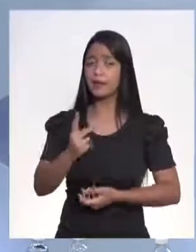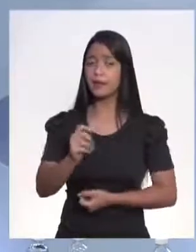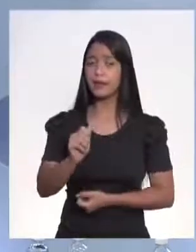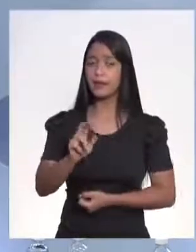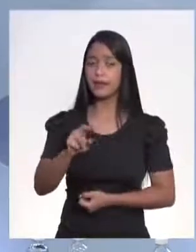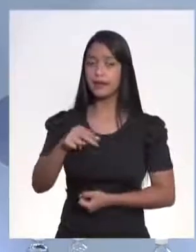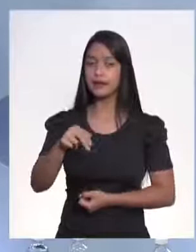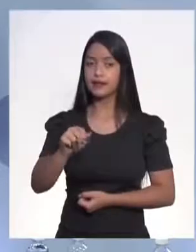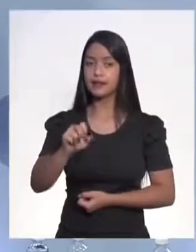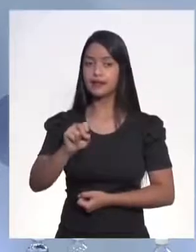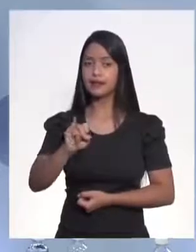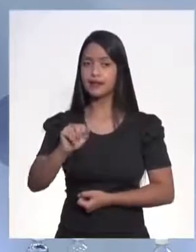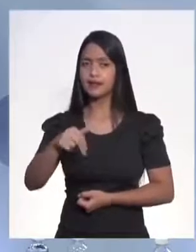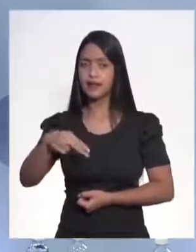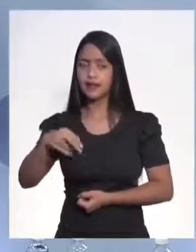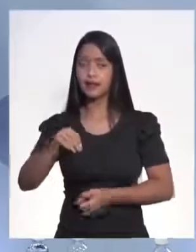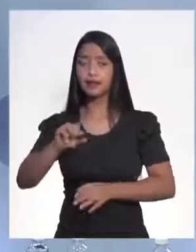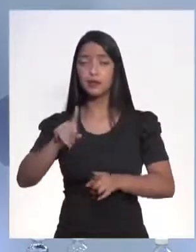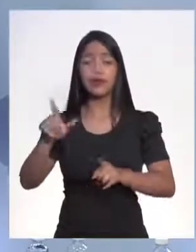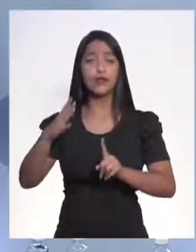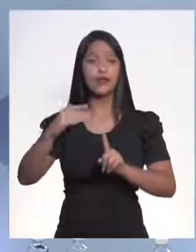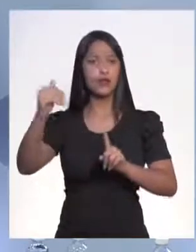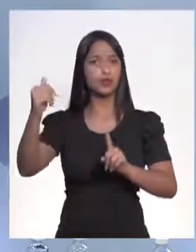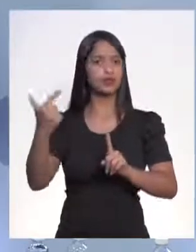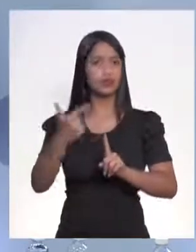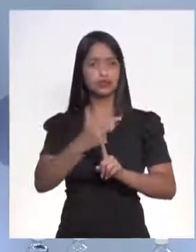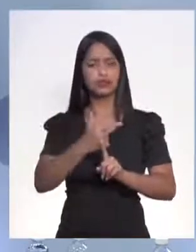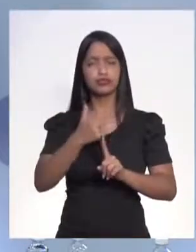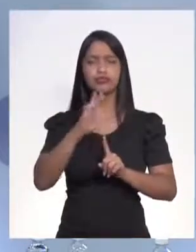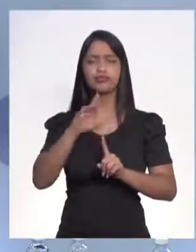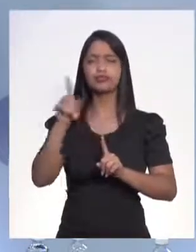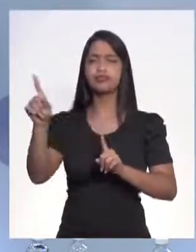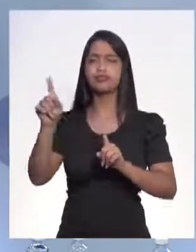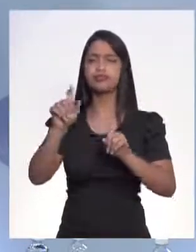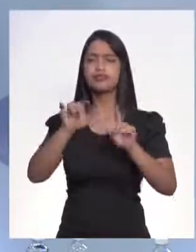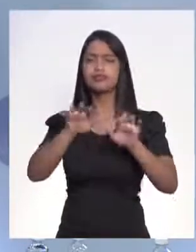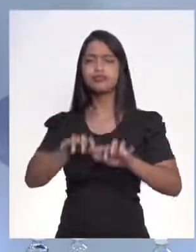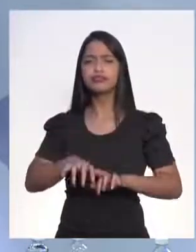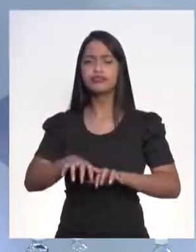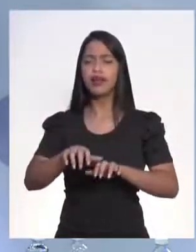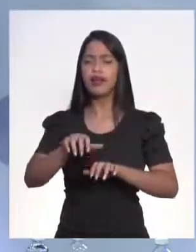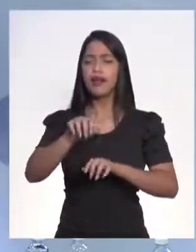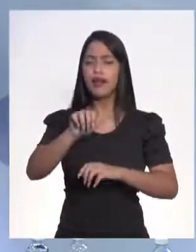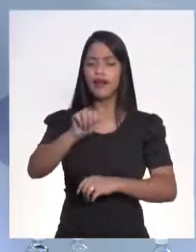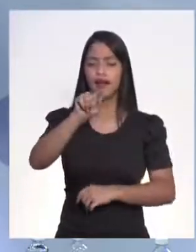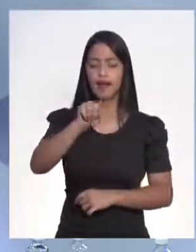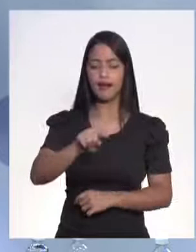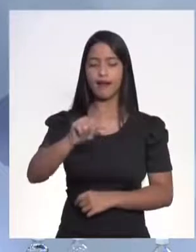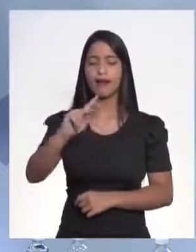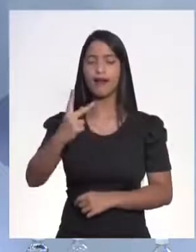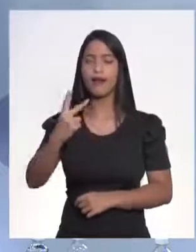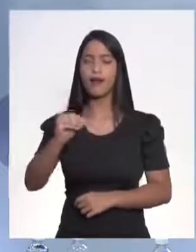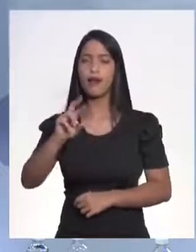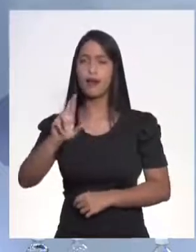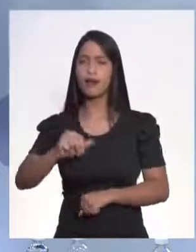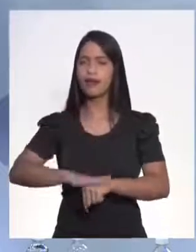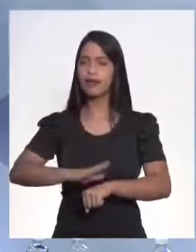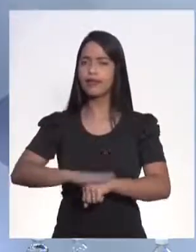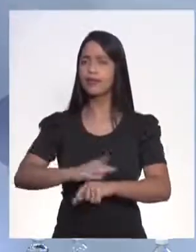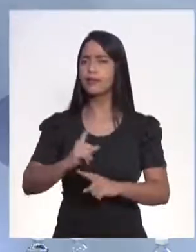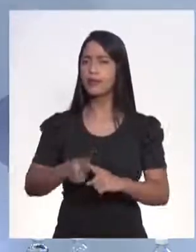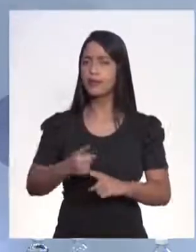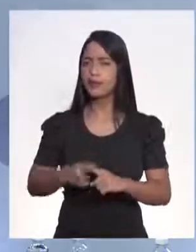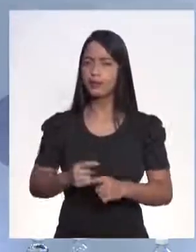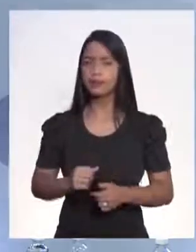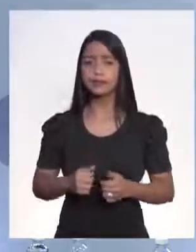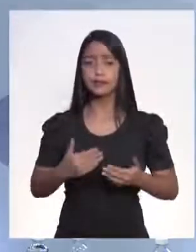muito conhecido mas vocês vão entender porque que ele vai escrever desse jeito a hora do almoço neste tempo